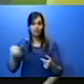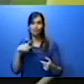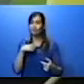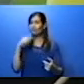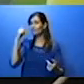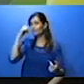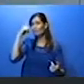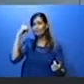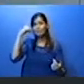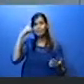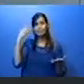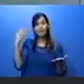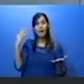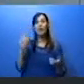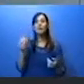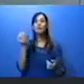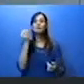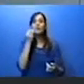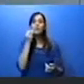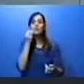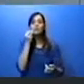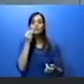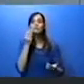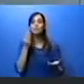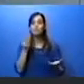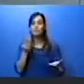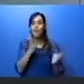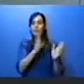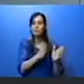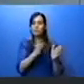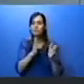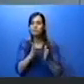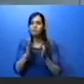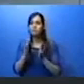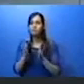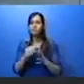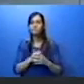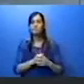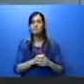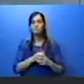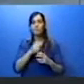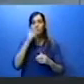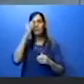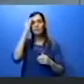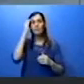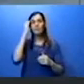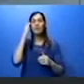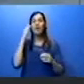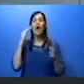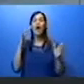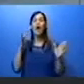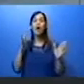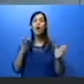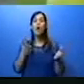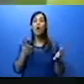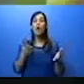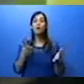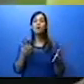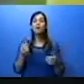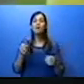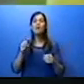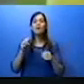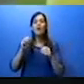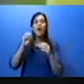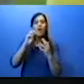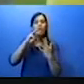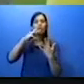gente. Vamos fazer o teste, passo a passo. Agora, terceira potência, ou seja, eu